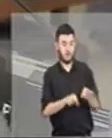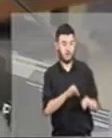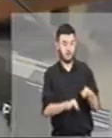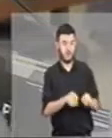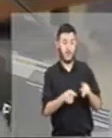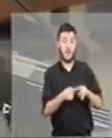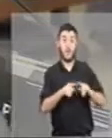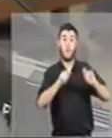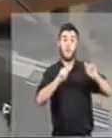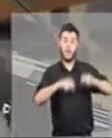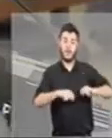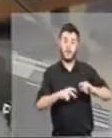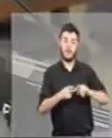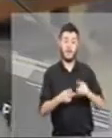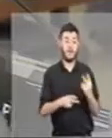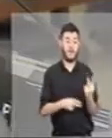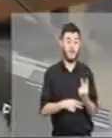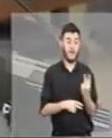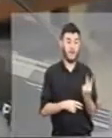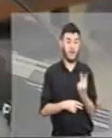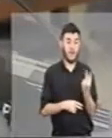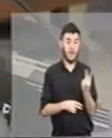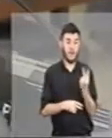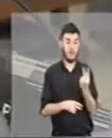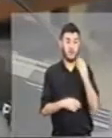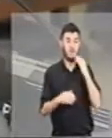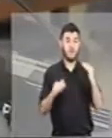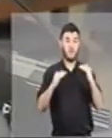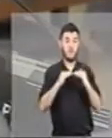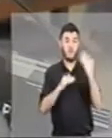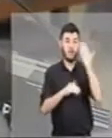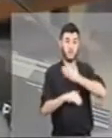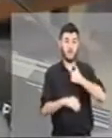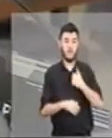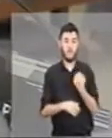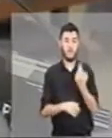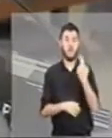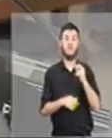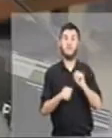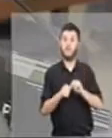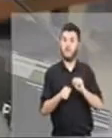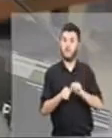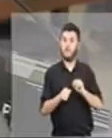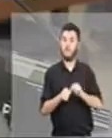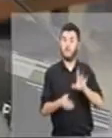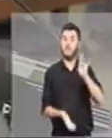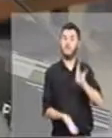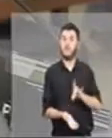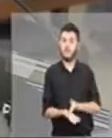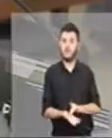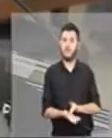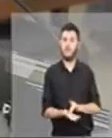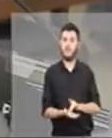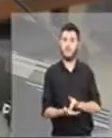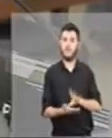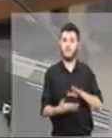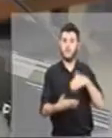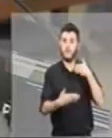validade dessas provas, e é o que pretendo fazer muito brevemente, porque a minha